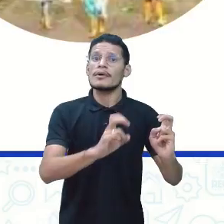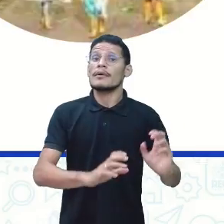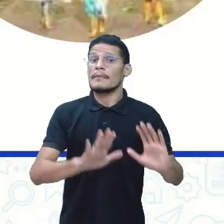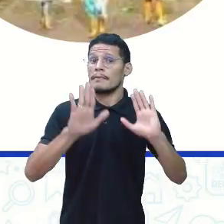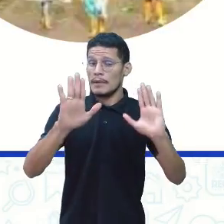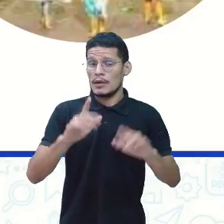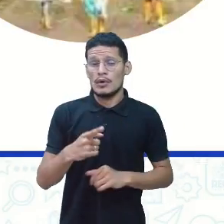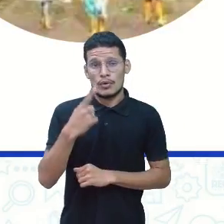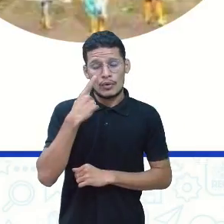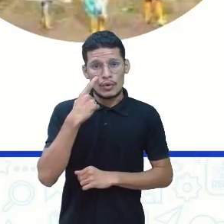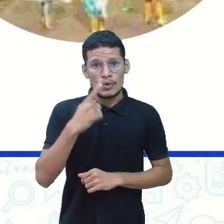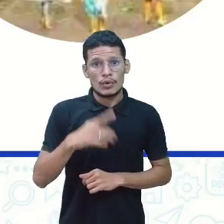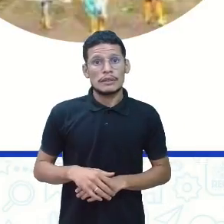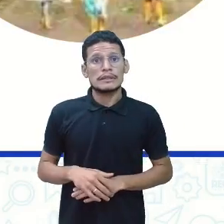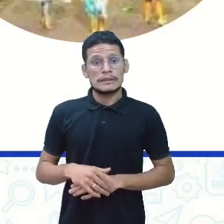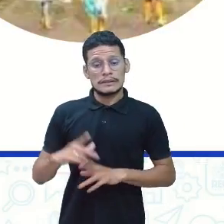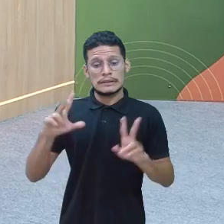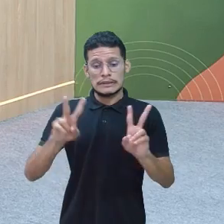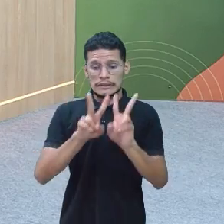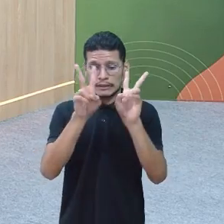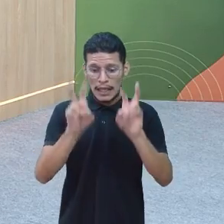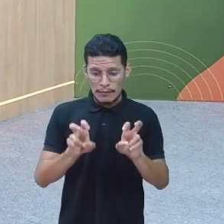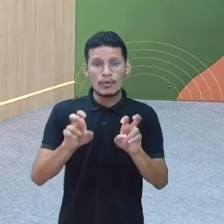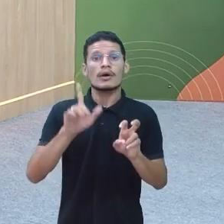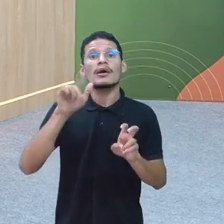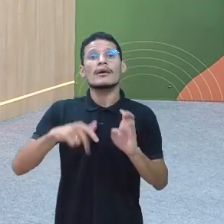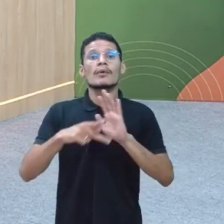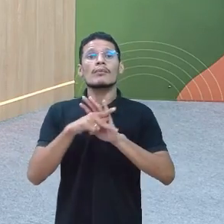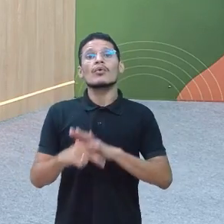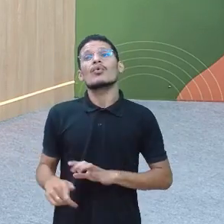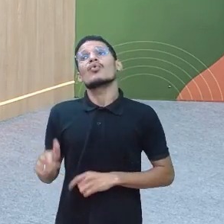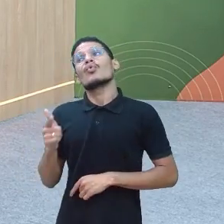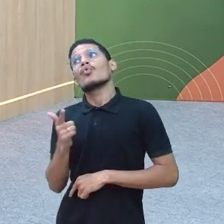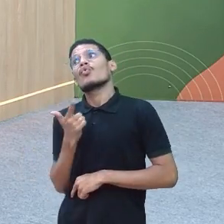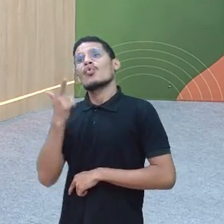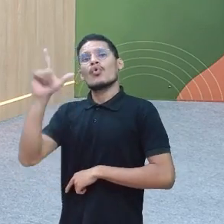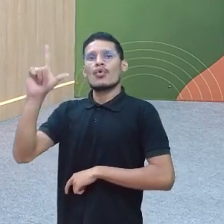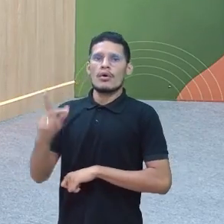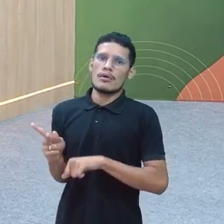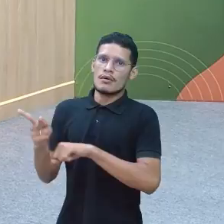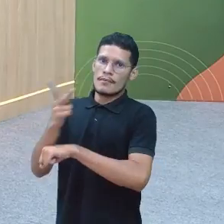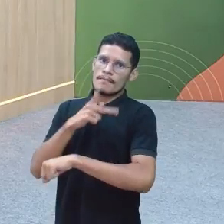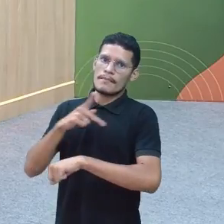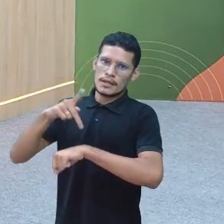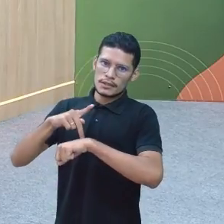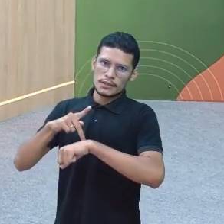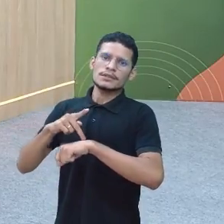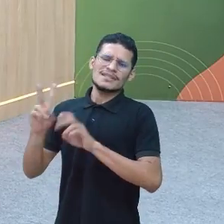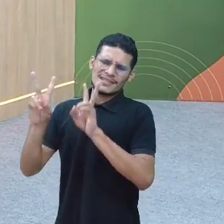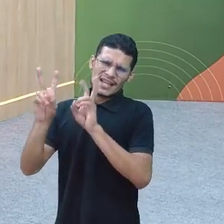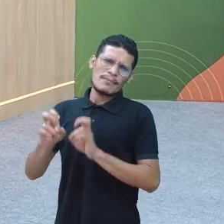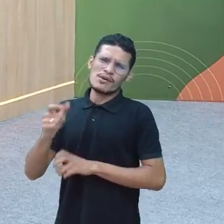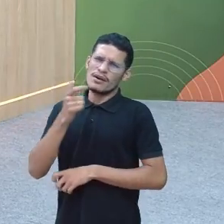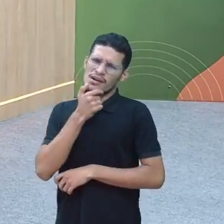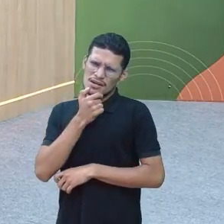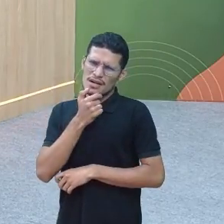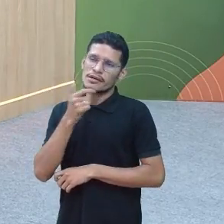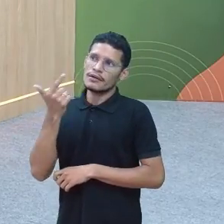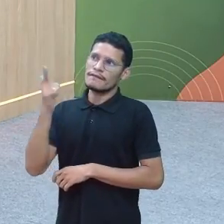Então, esse termo é um termo vindo de fora, é um termo em inglês,